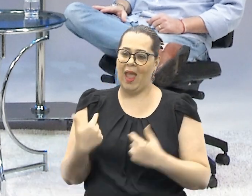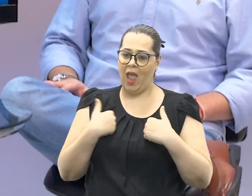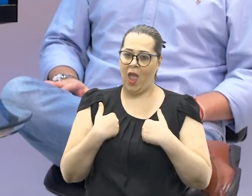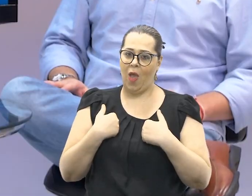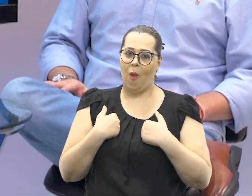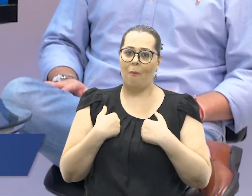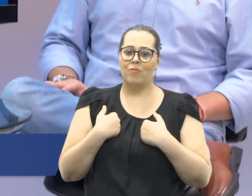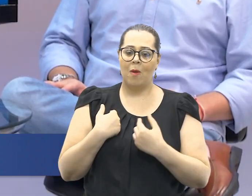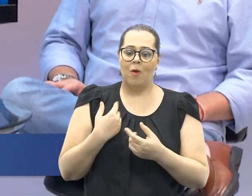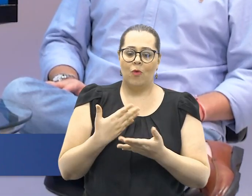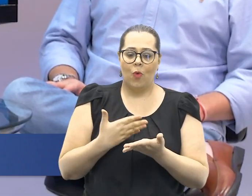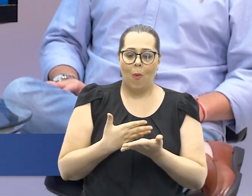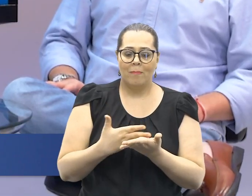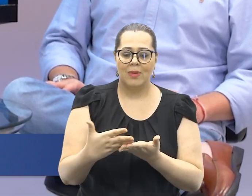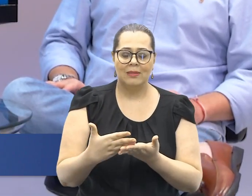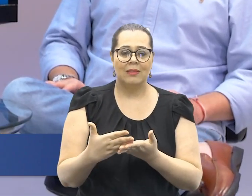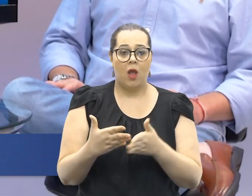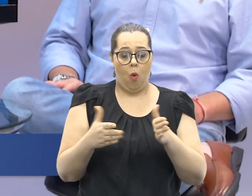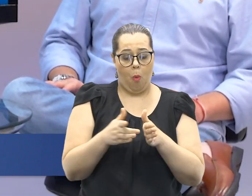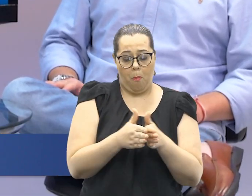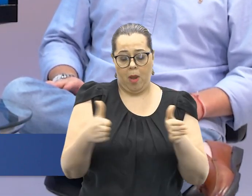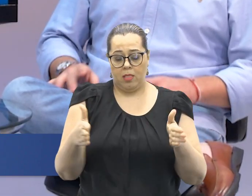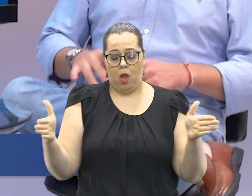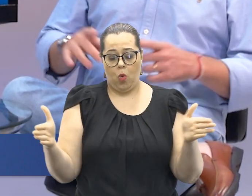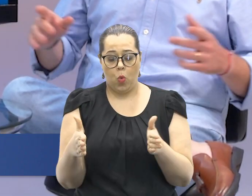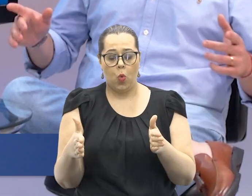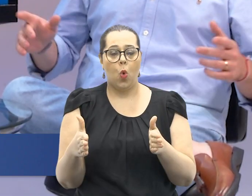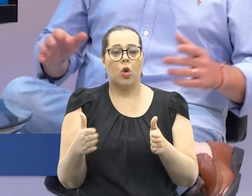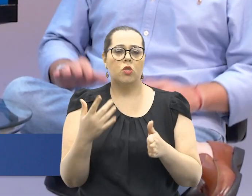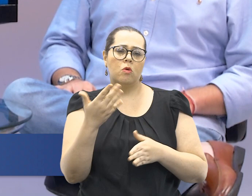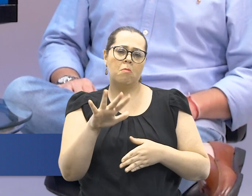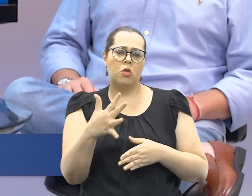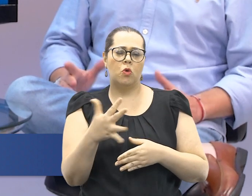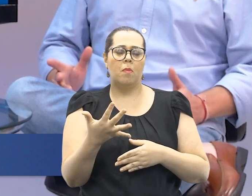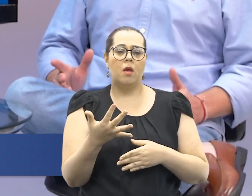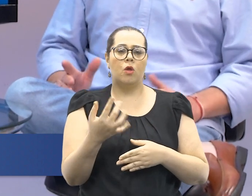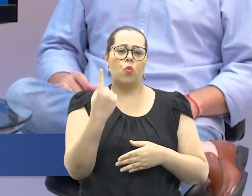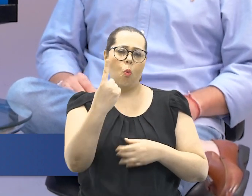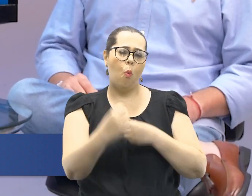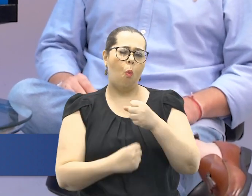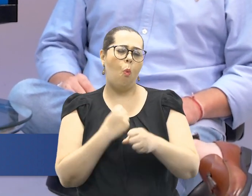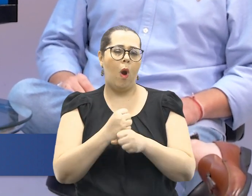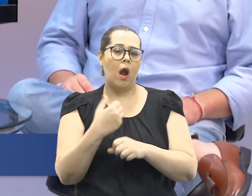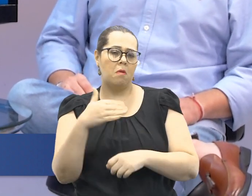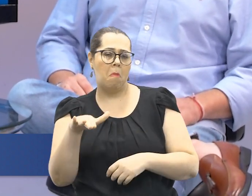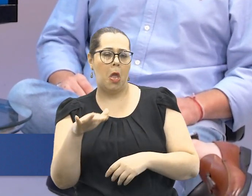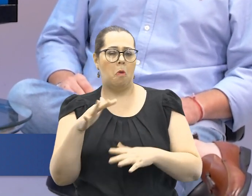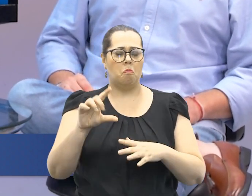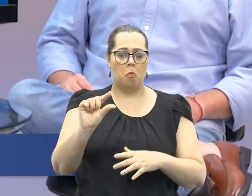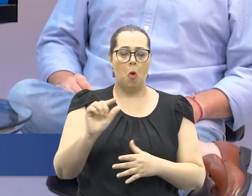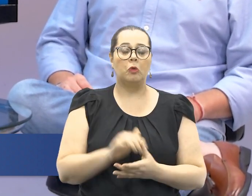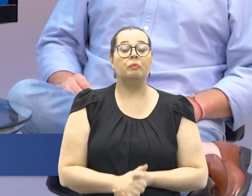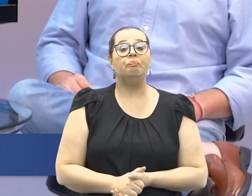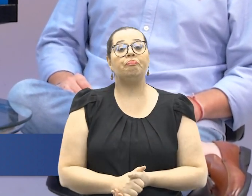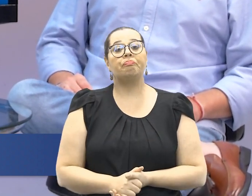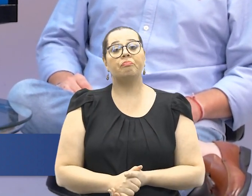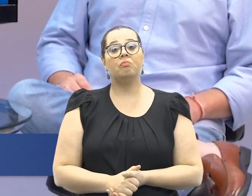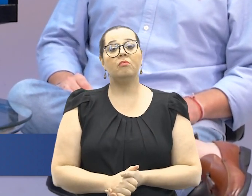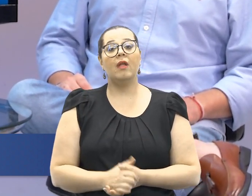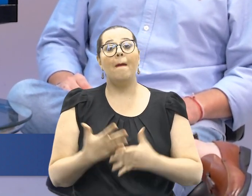um mandato curto, né, Day? Eu tive a oportunidade de assumir, vai dar um mandato aí de um pouco mais de um ano,